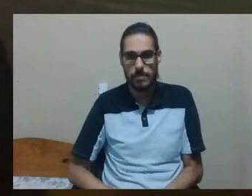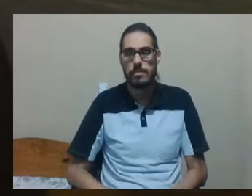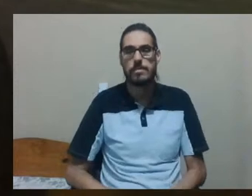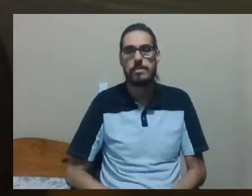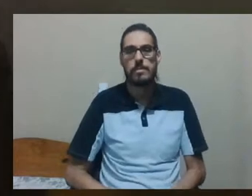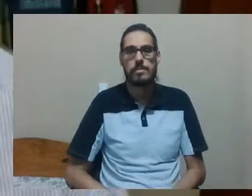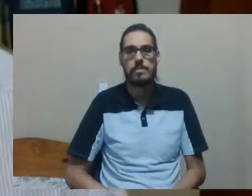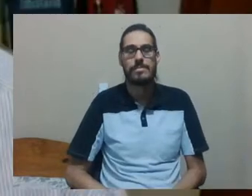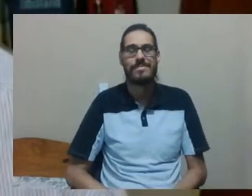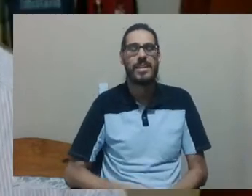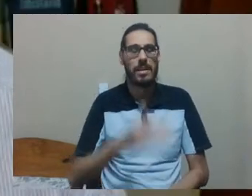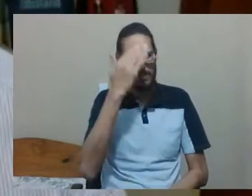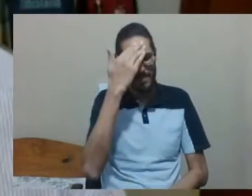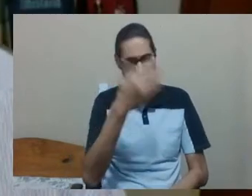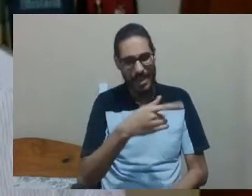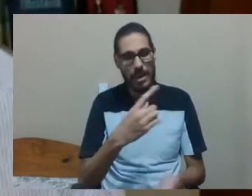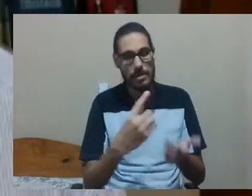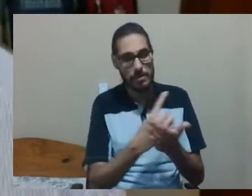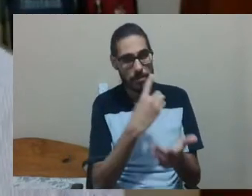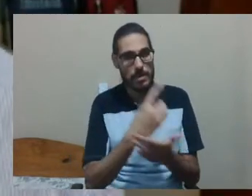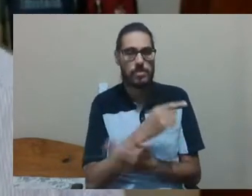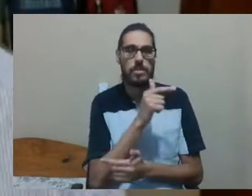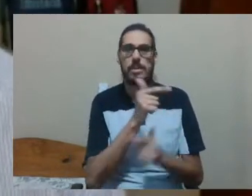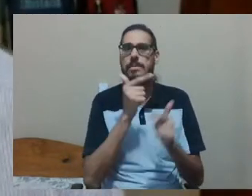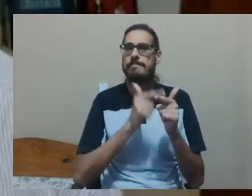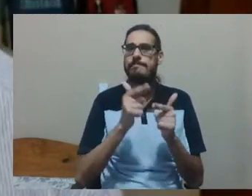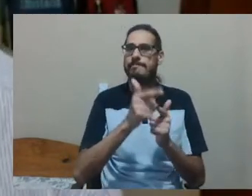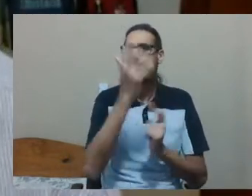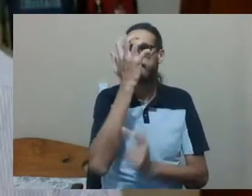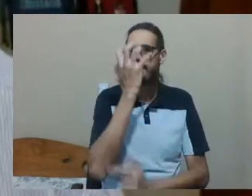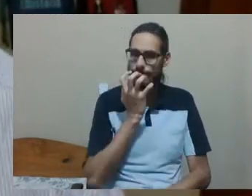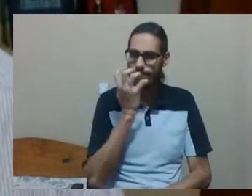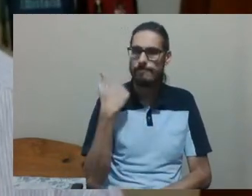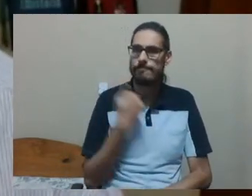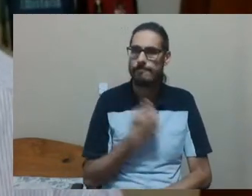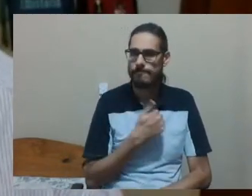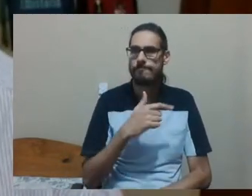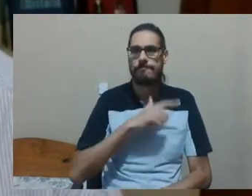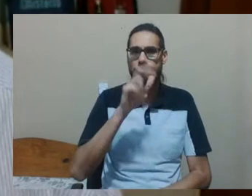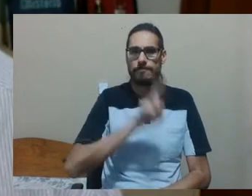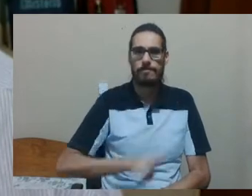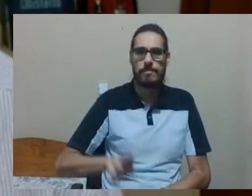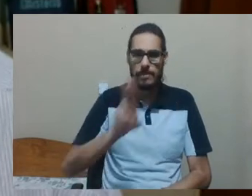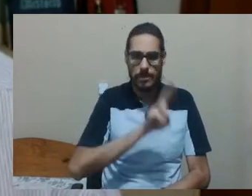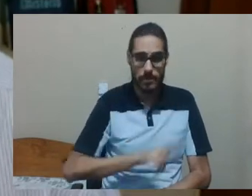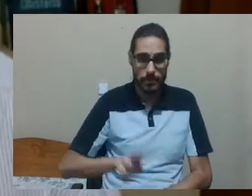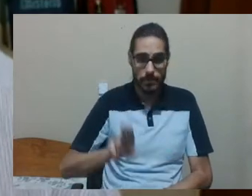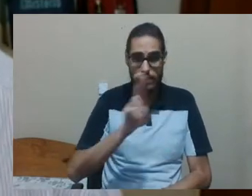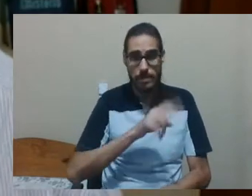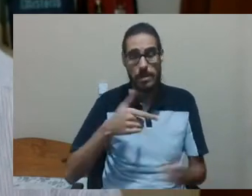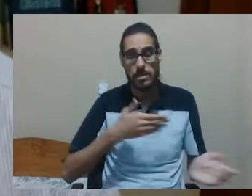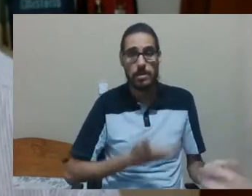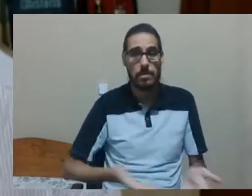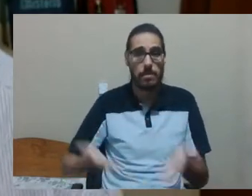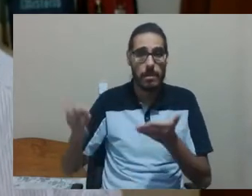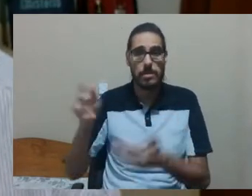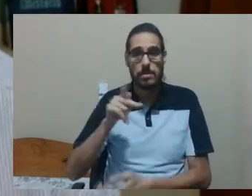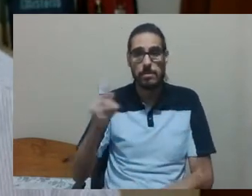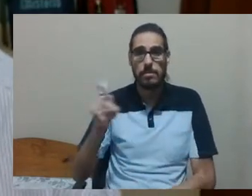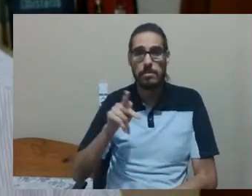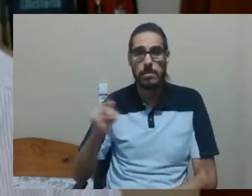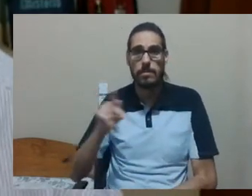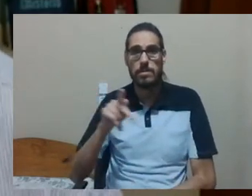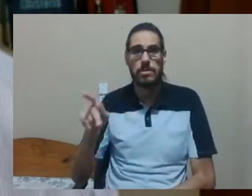Obrigado pela essa pergunta, esse é um problema muito sério que nós temos na universidade, e eu vou passar para a professora Jeânia,